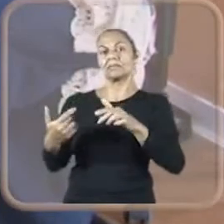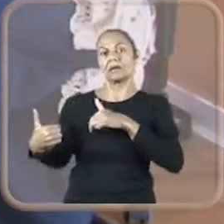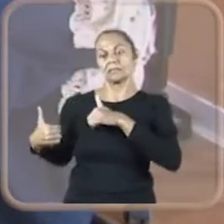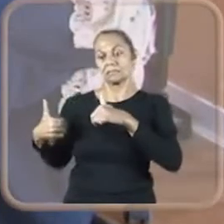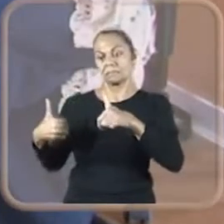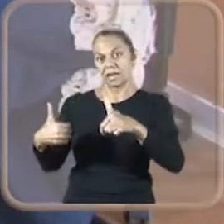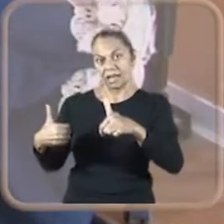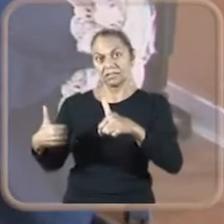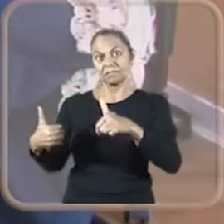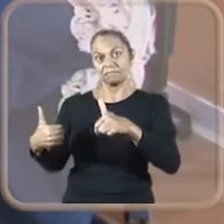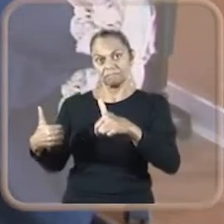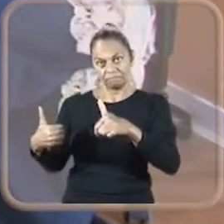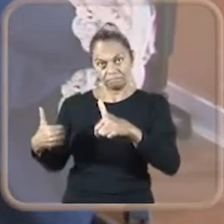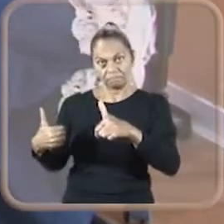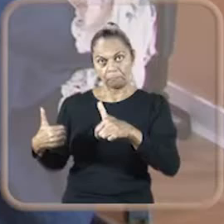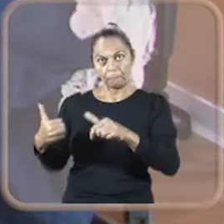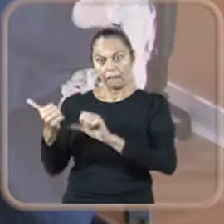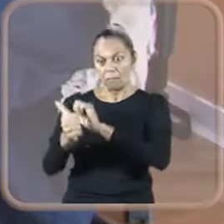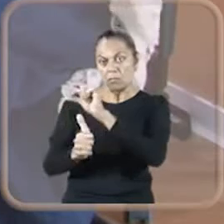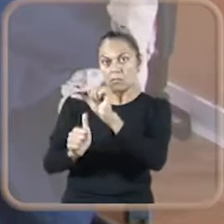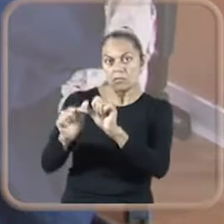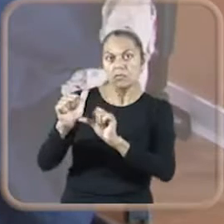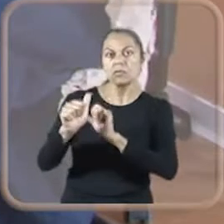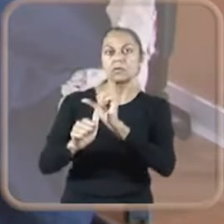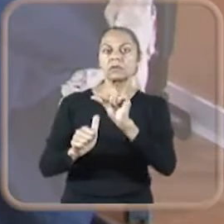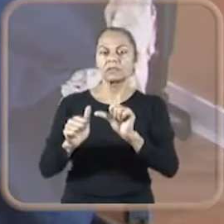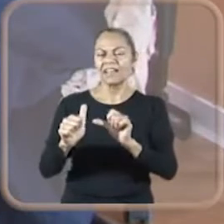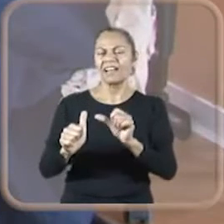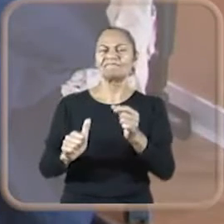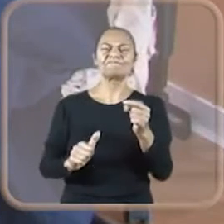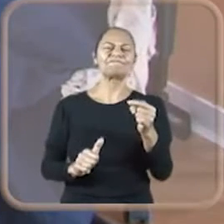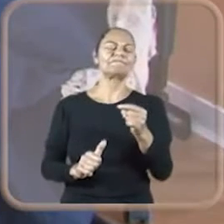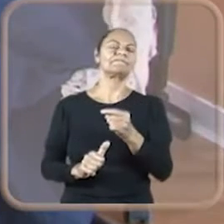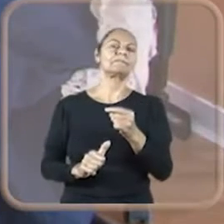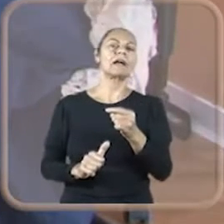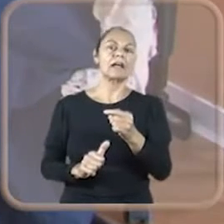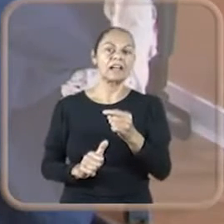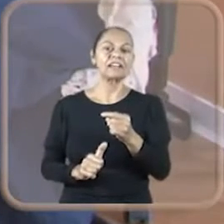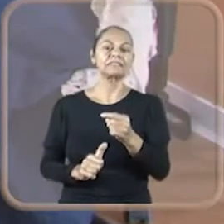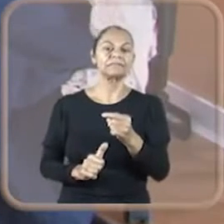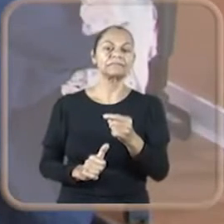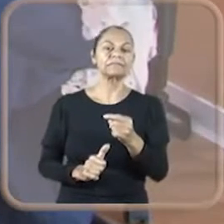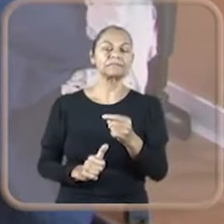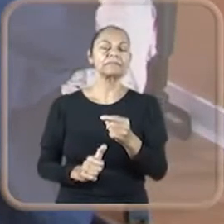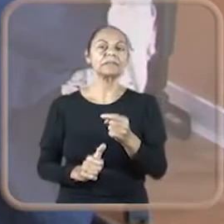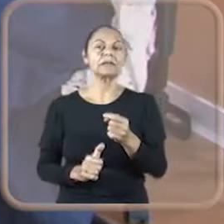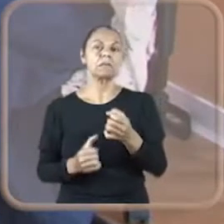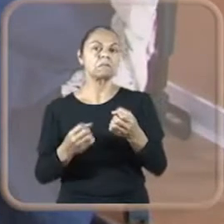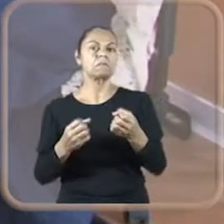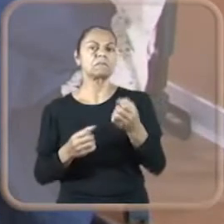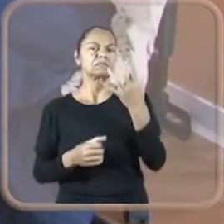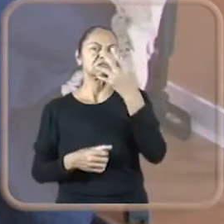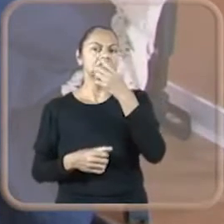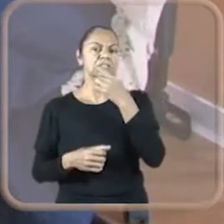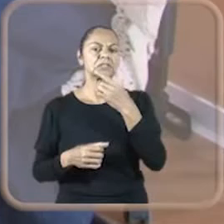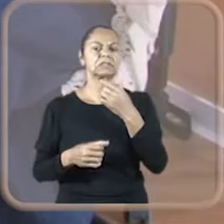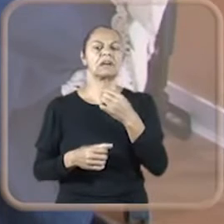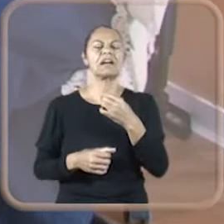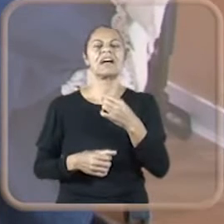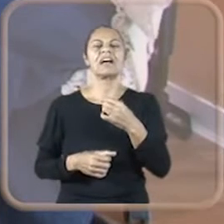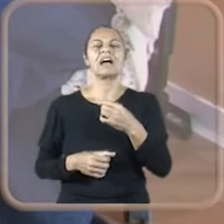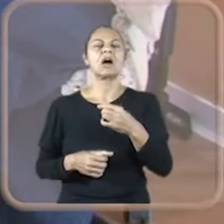razão disso, né? As práticas restaurativas, através dos círculos de comunidade, que são muito bonitos. A gente fez, inclusive, quando